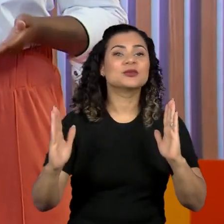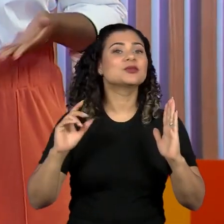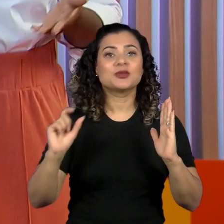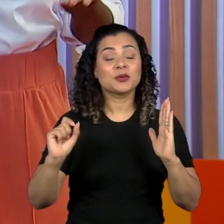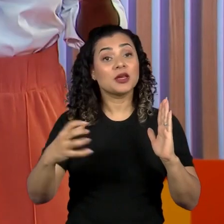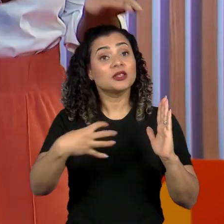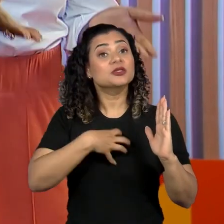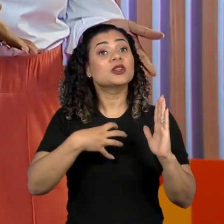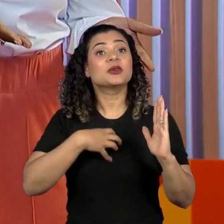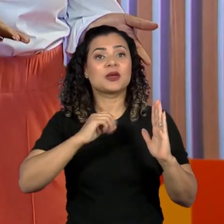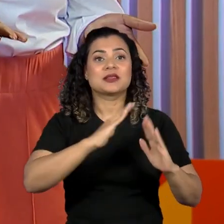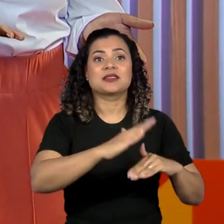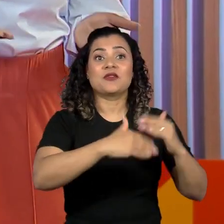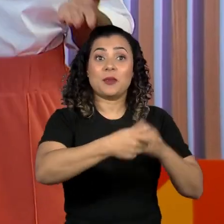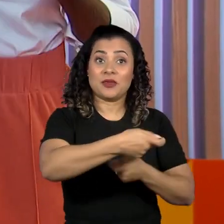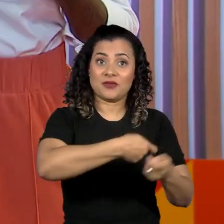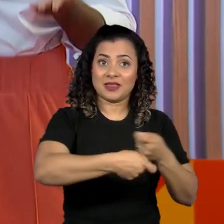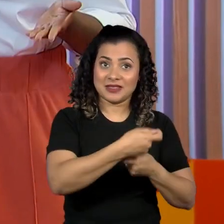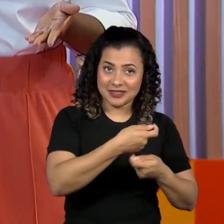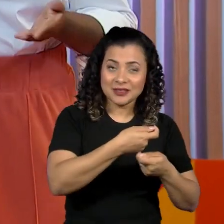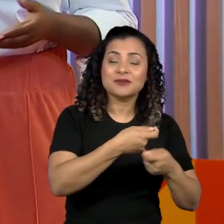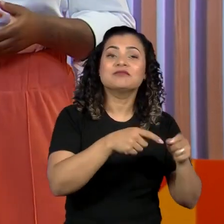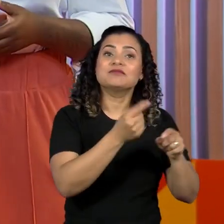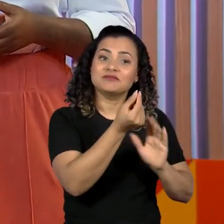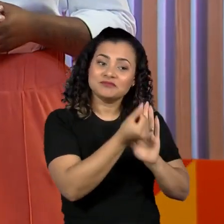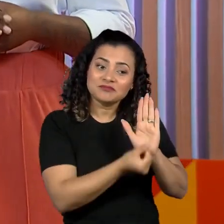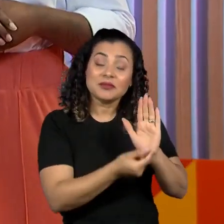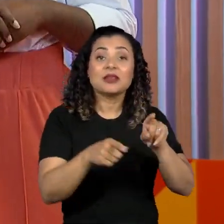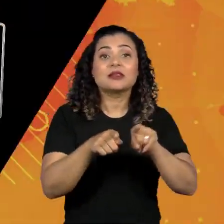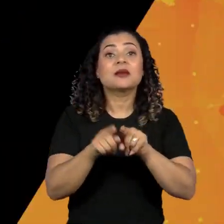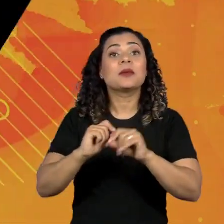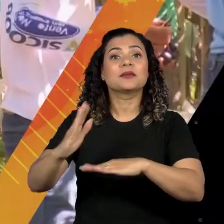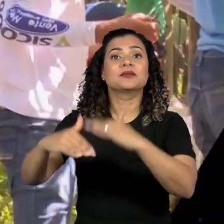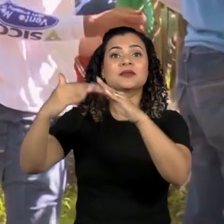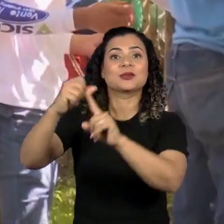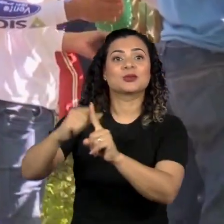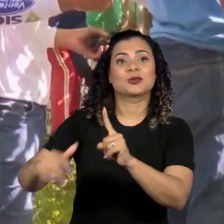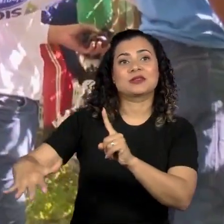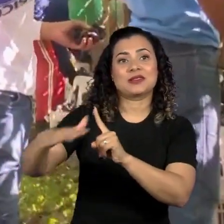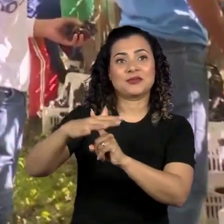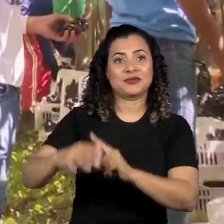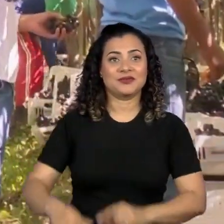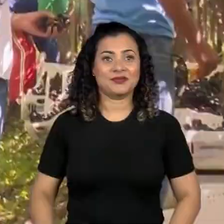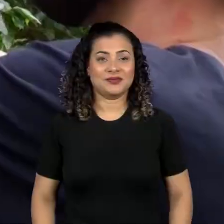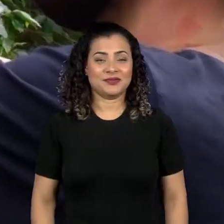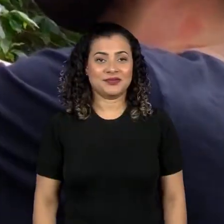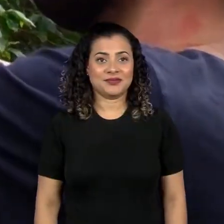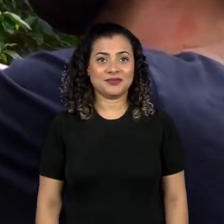integra desenvolvimento financeiro e progresso social.